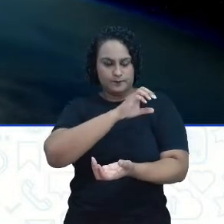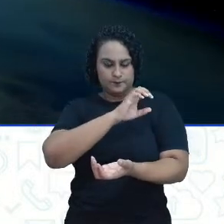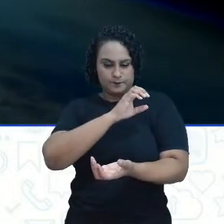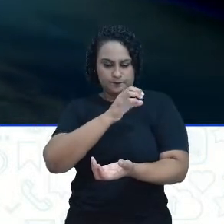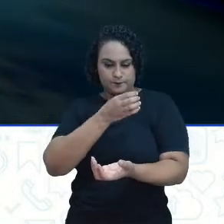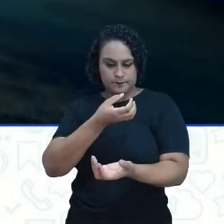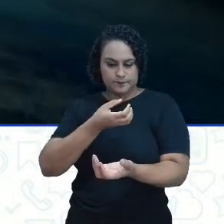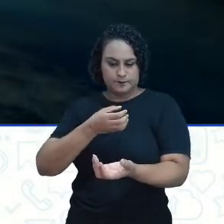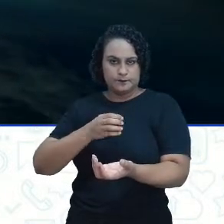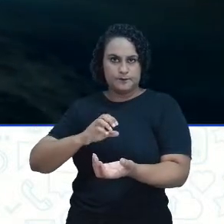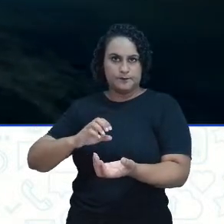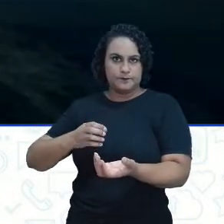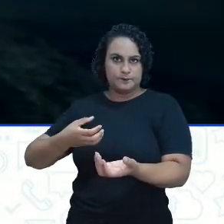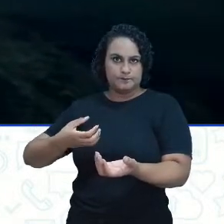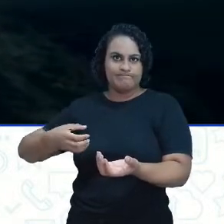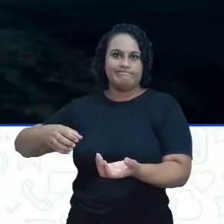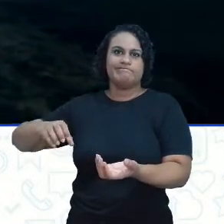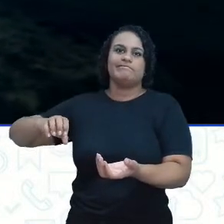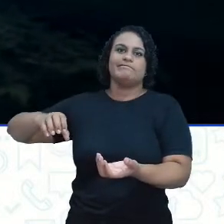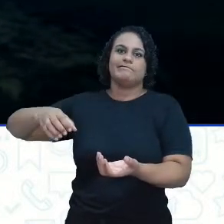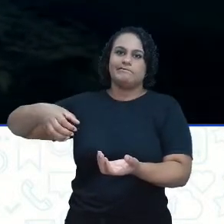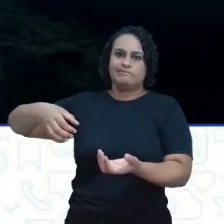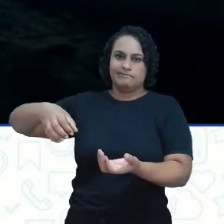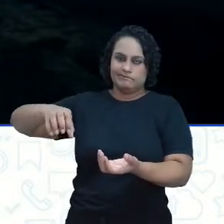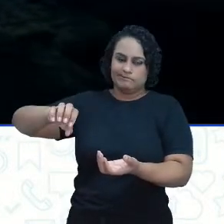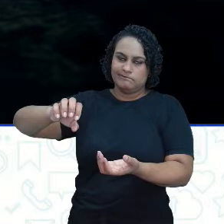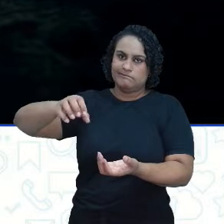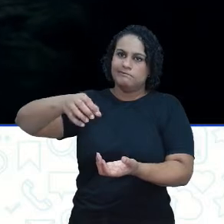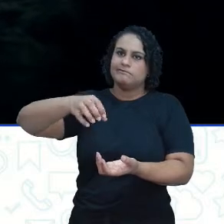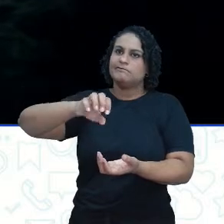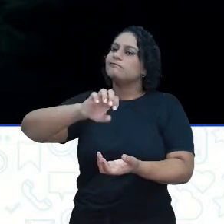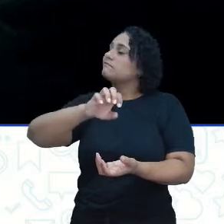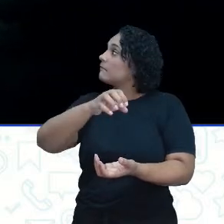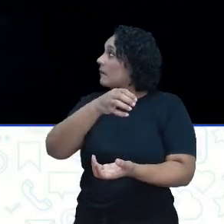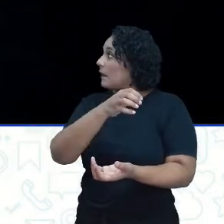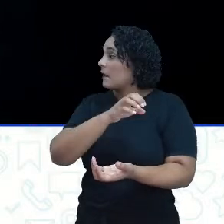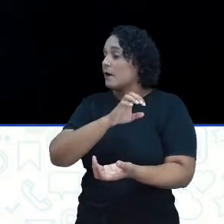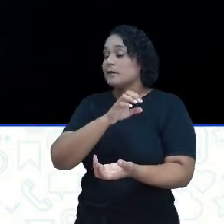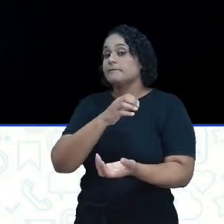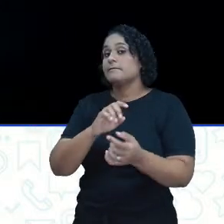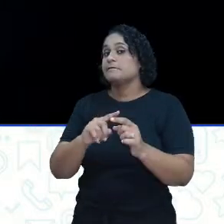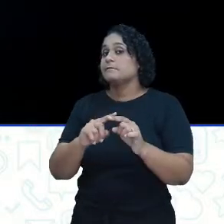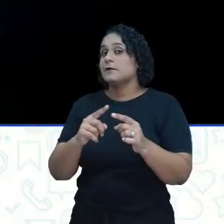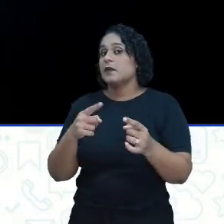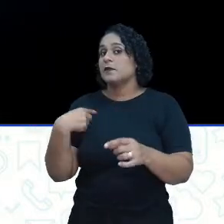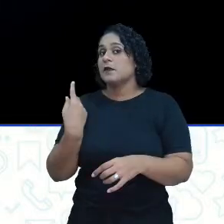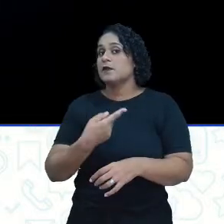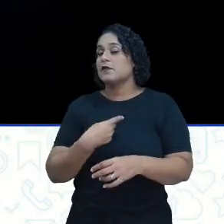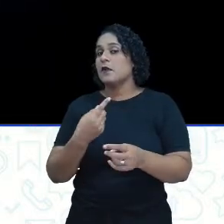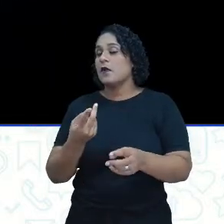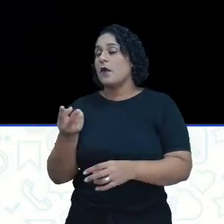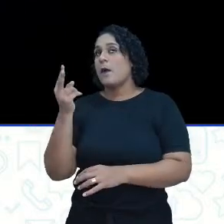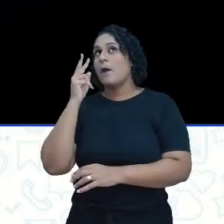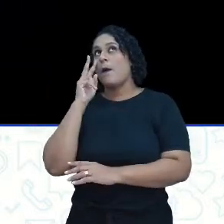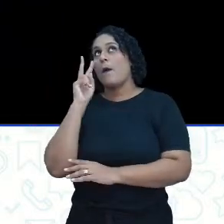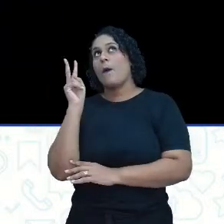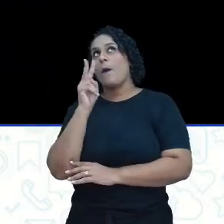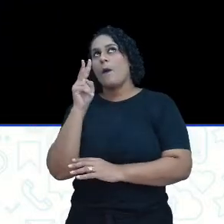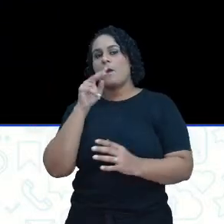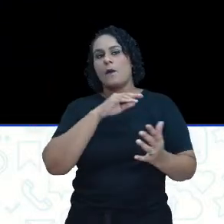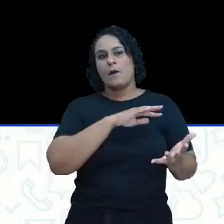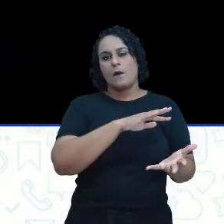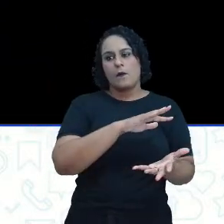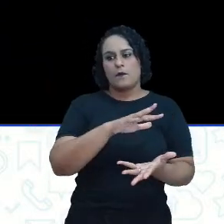mas orbitando a Terra. Então, esse telescópio, ele está aí orbitando, mas quando a gente olha para o